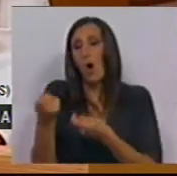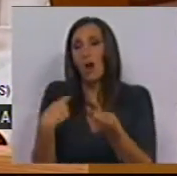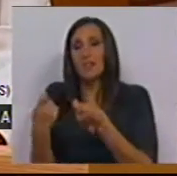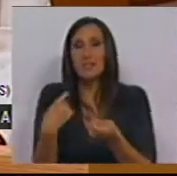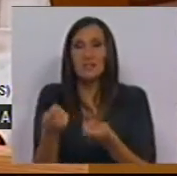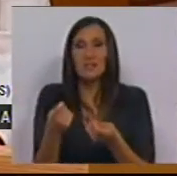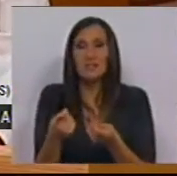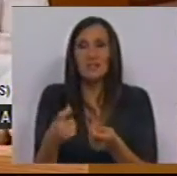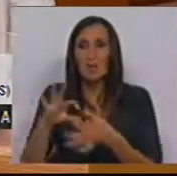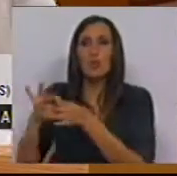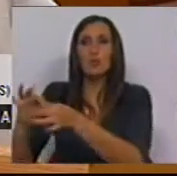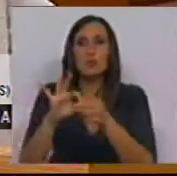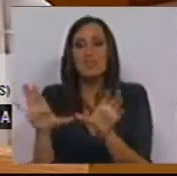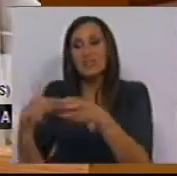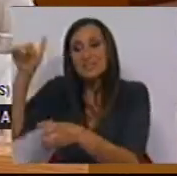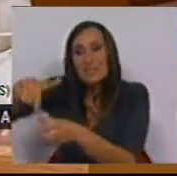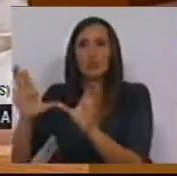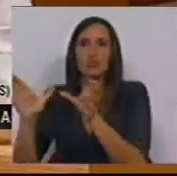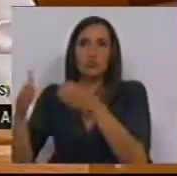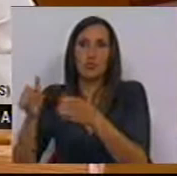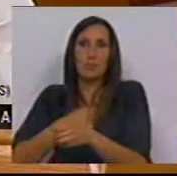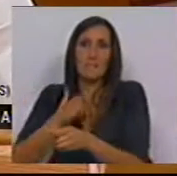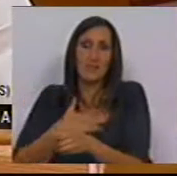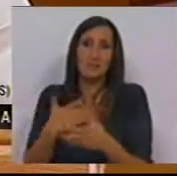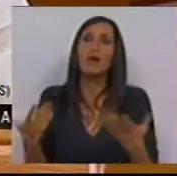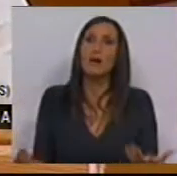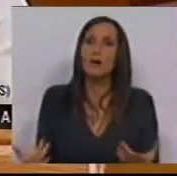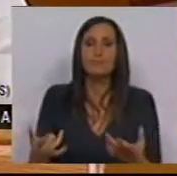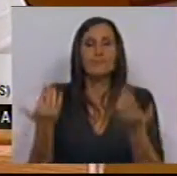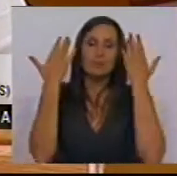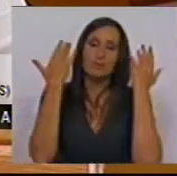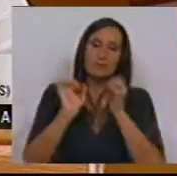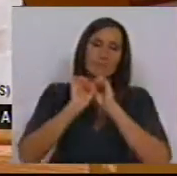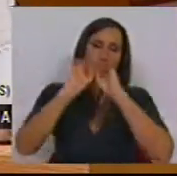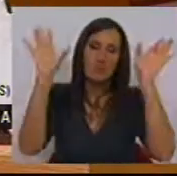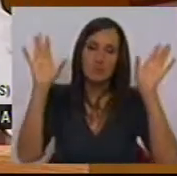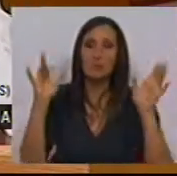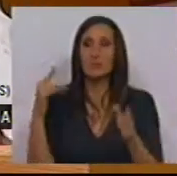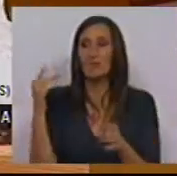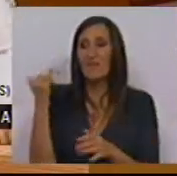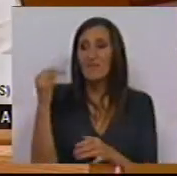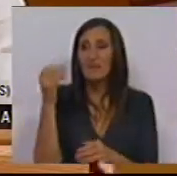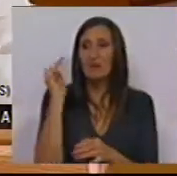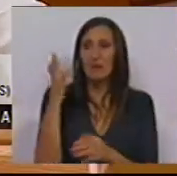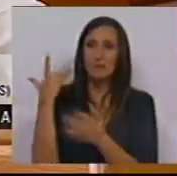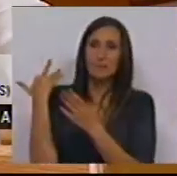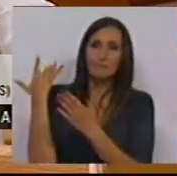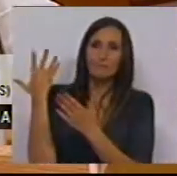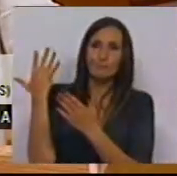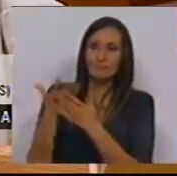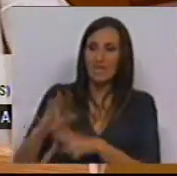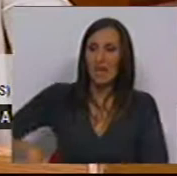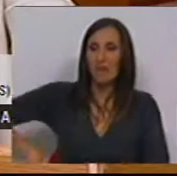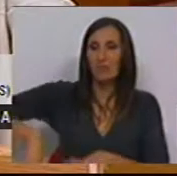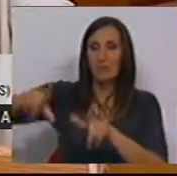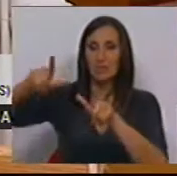reorganização corporativa do grupo. Estamos esclarecidos. Nos últimos 20 anos, a evolução